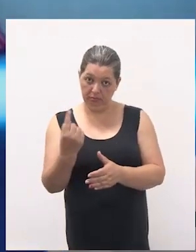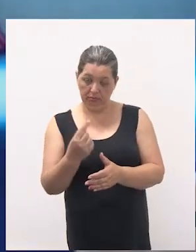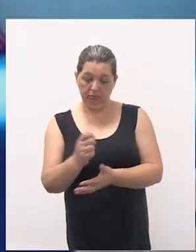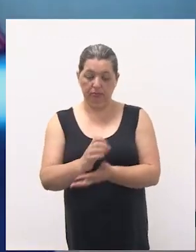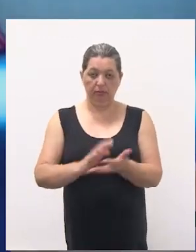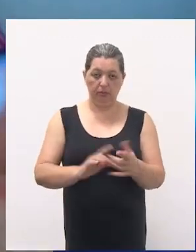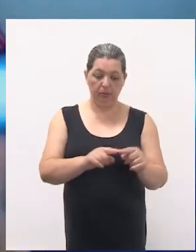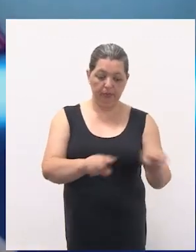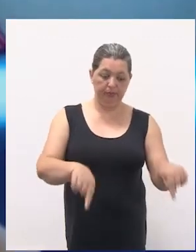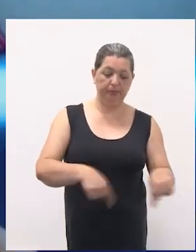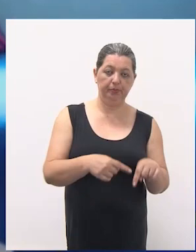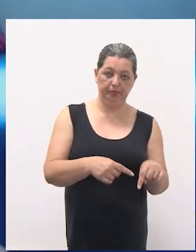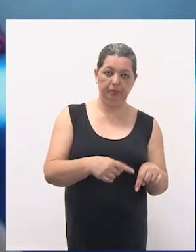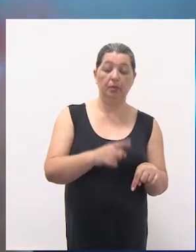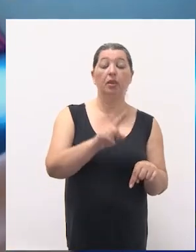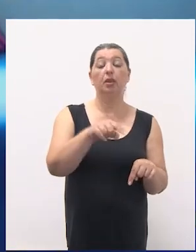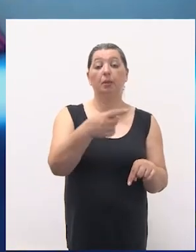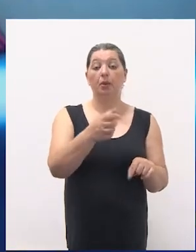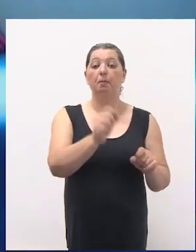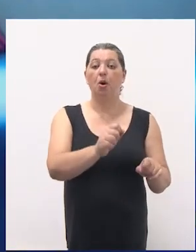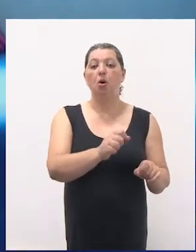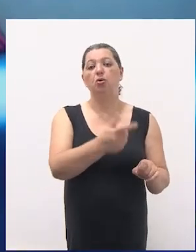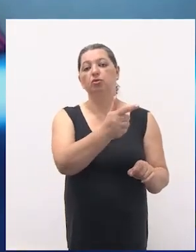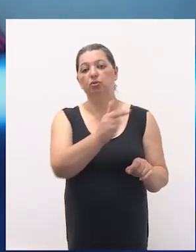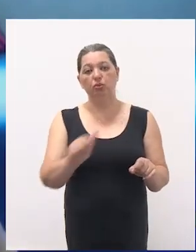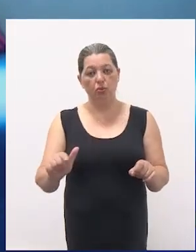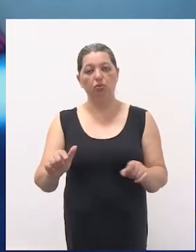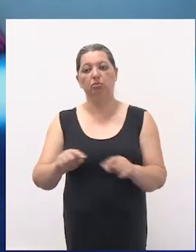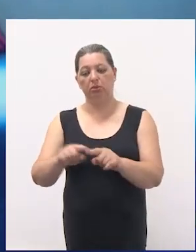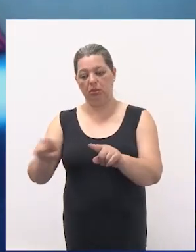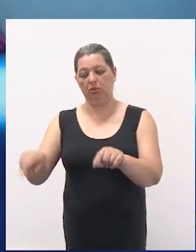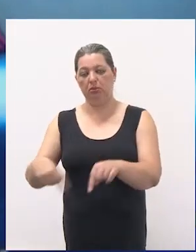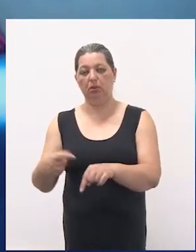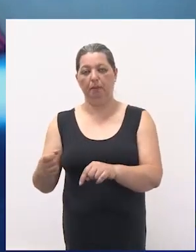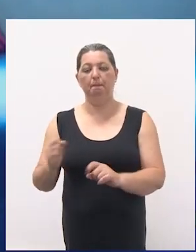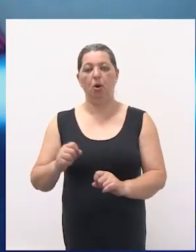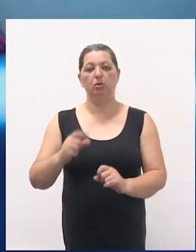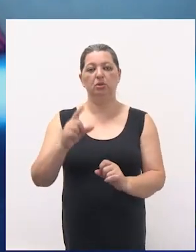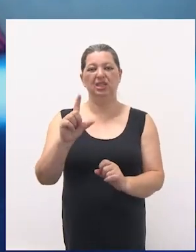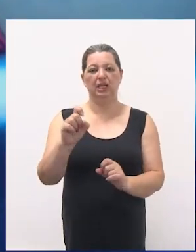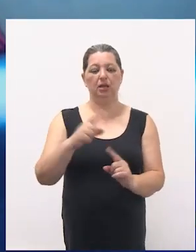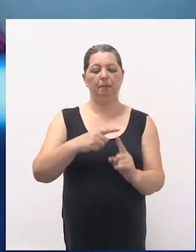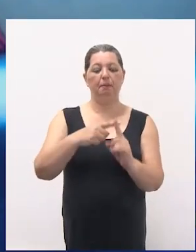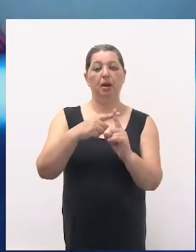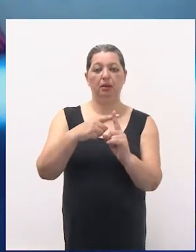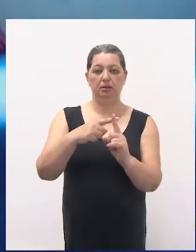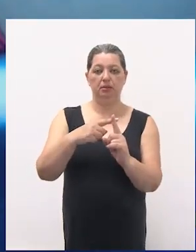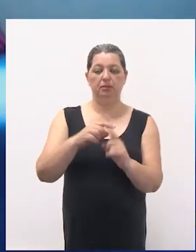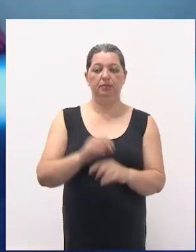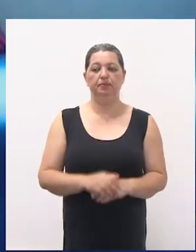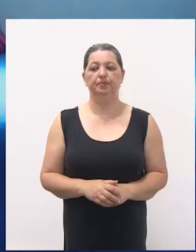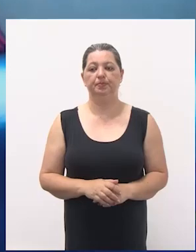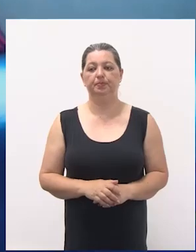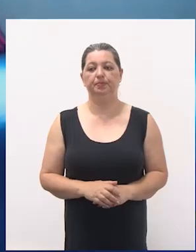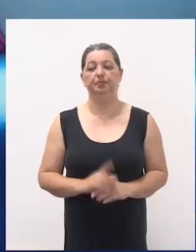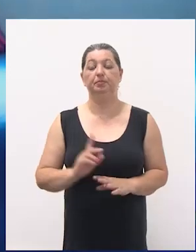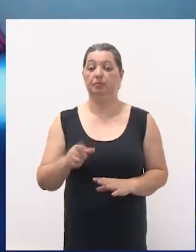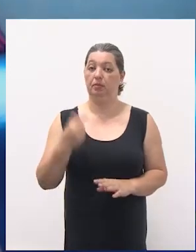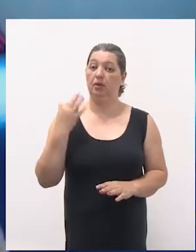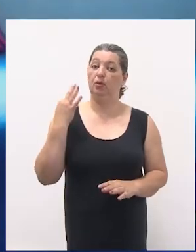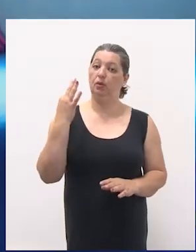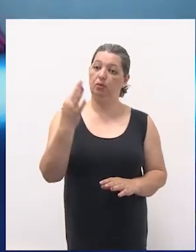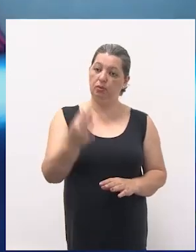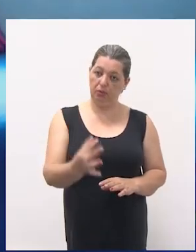uma sala e depois reutiliza para as outras, né? Lá no maisinho. Bom, em breve, isso aí já está